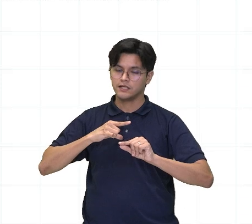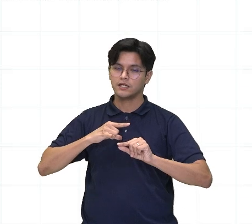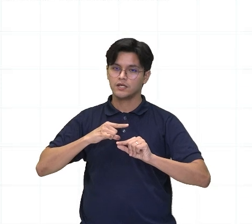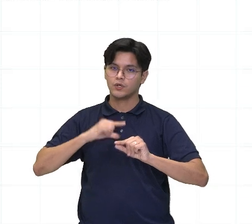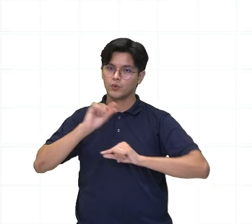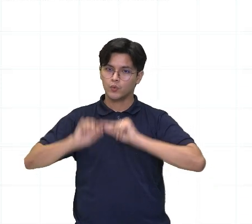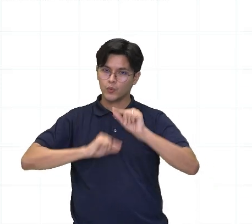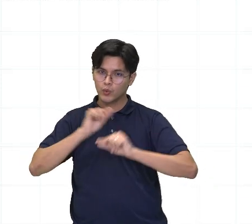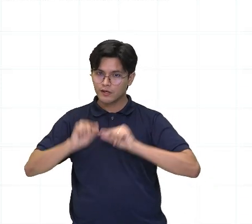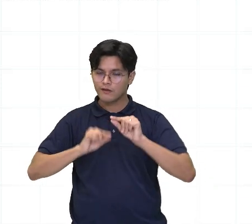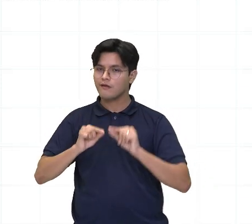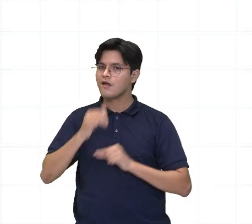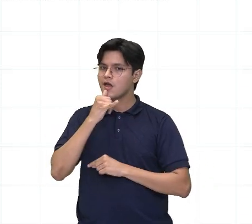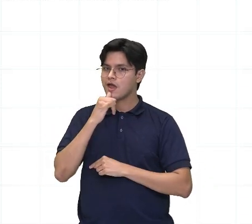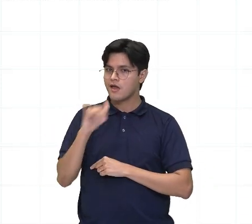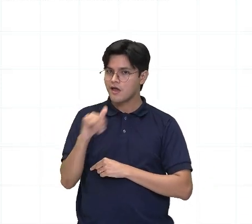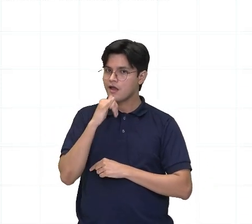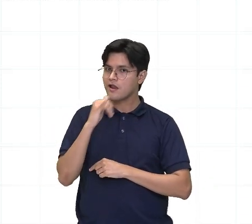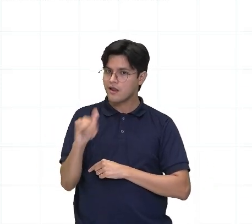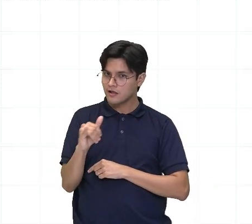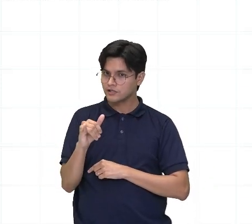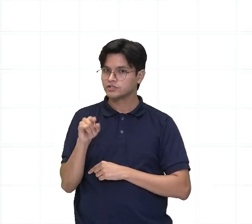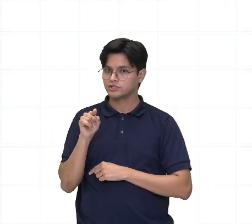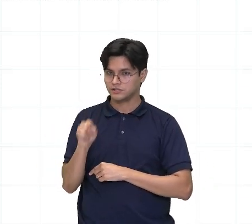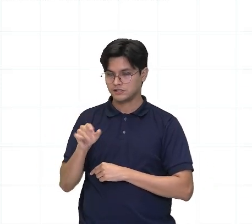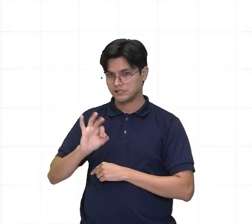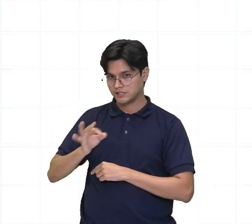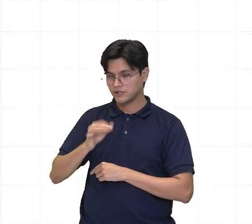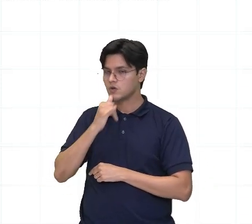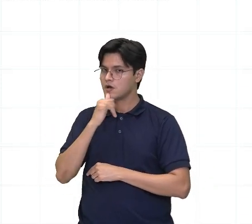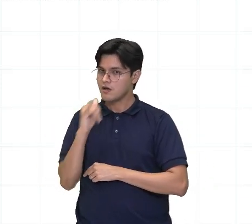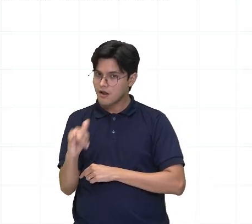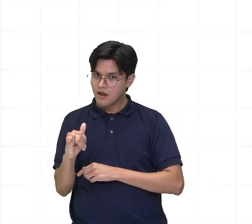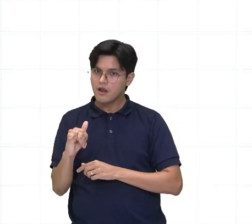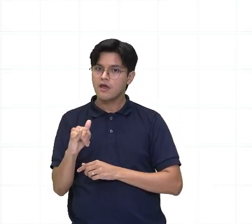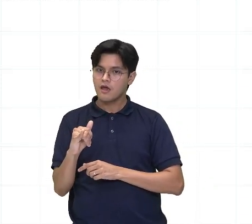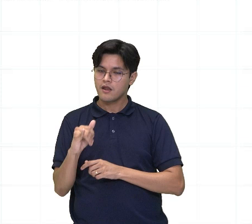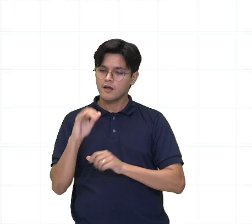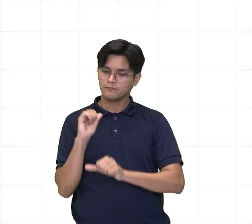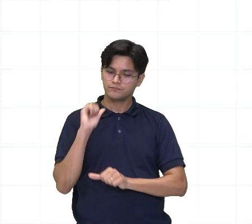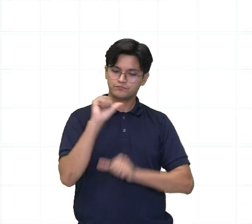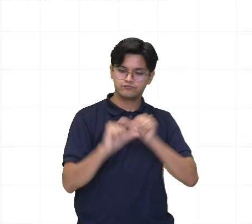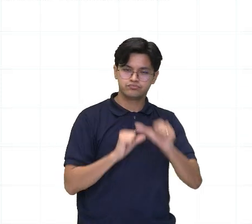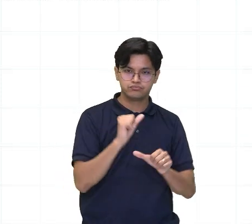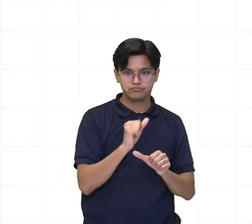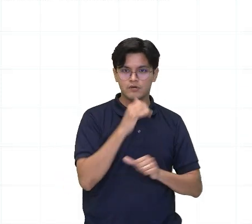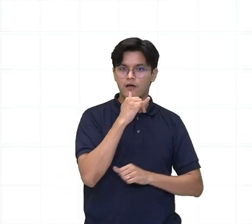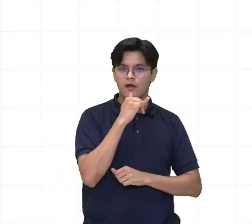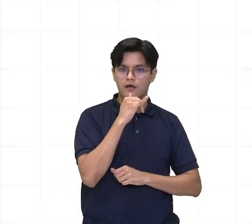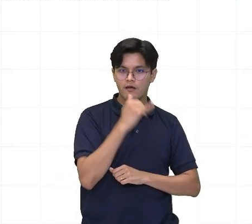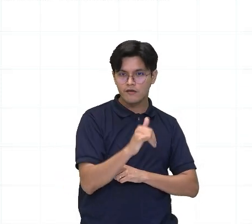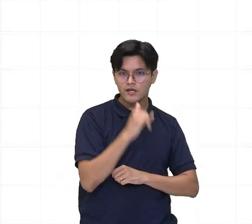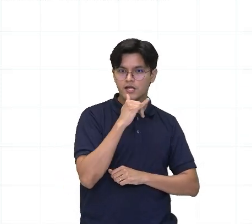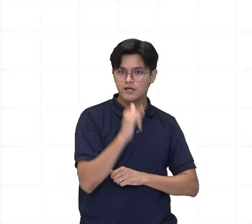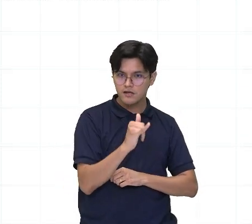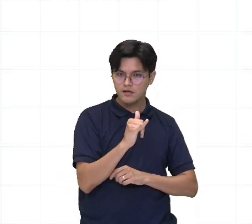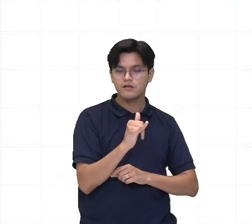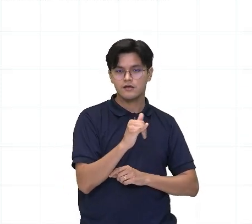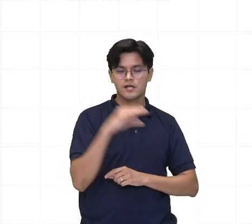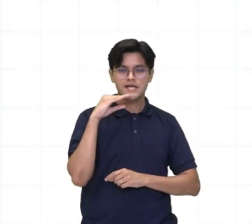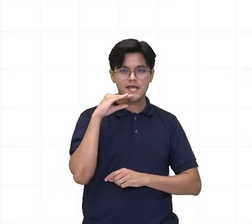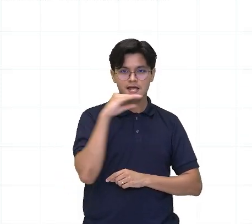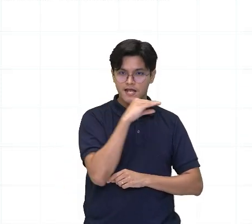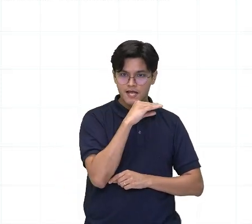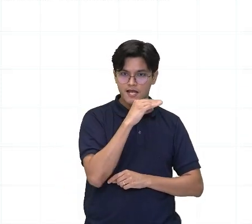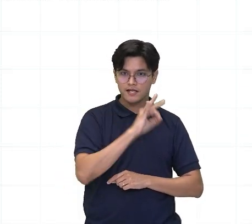elétrica, né, que passa por ele em energia térmica, certo? Na torradeira